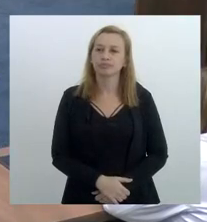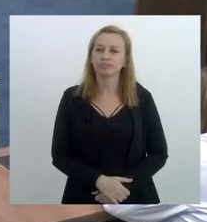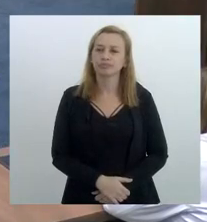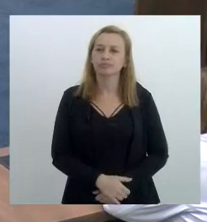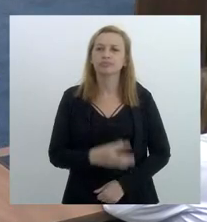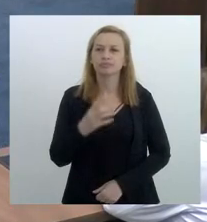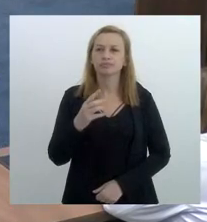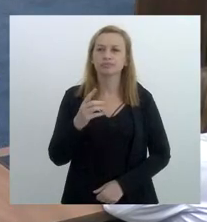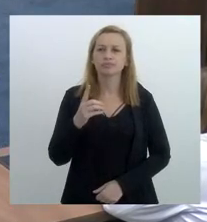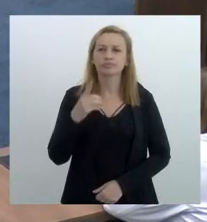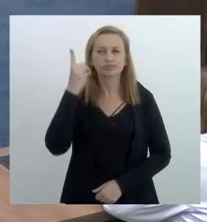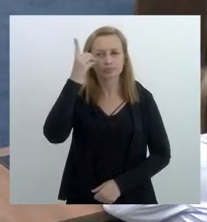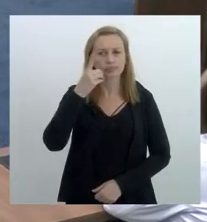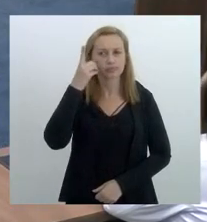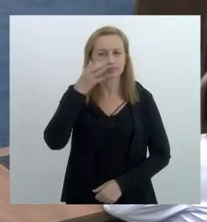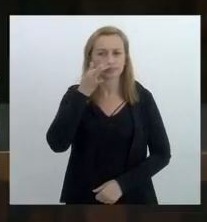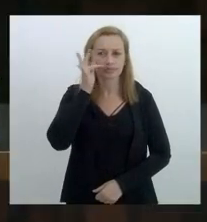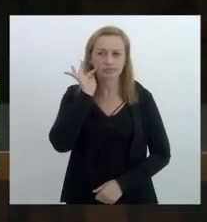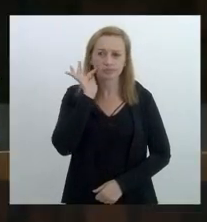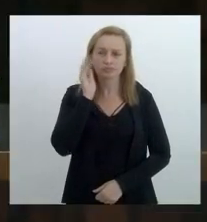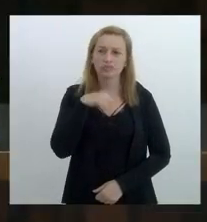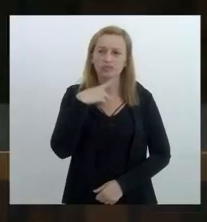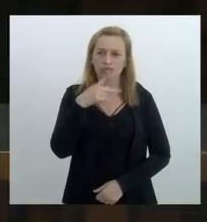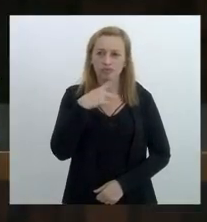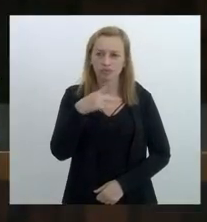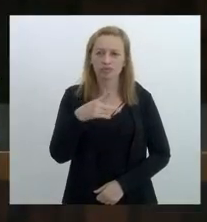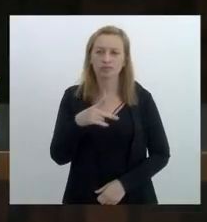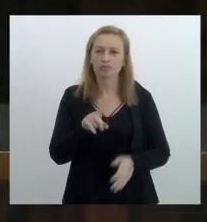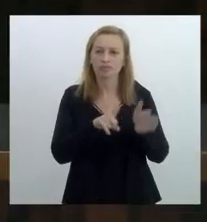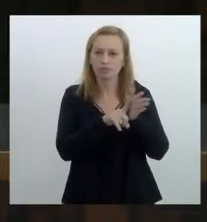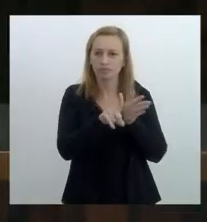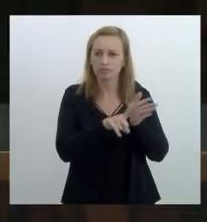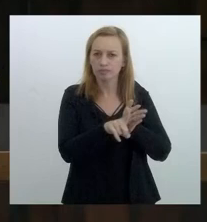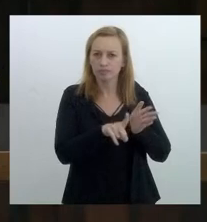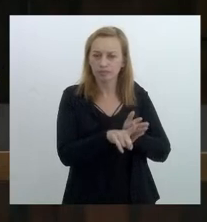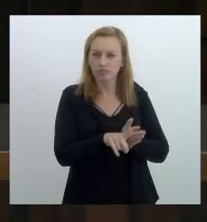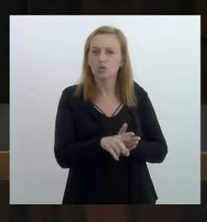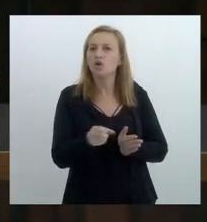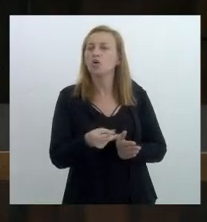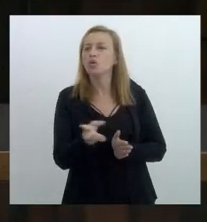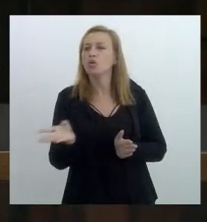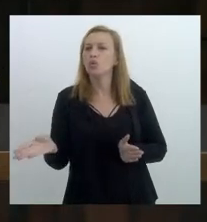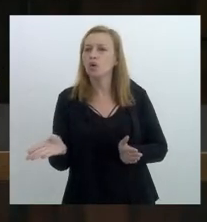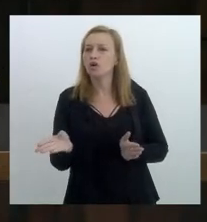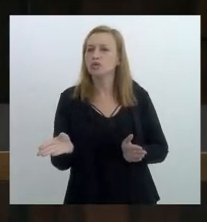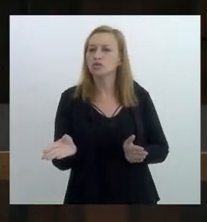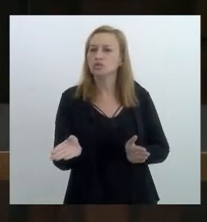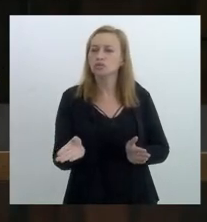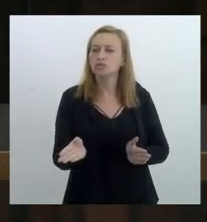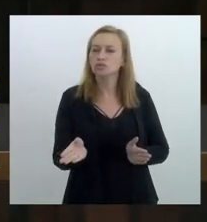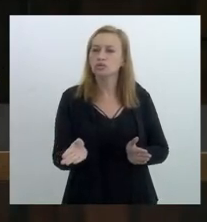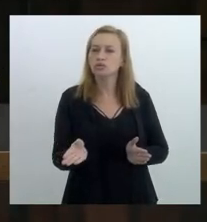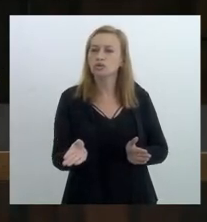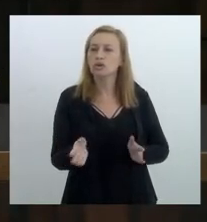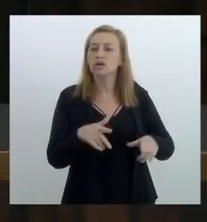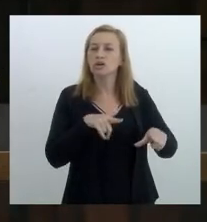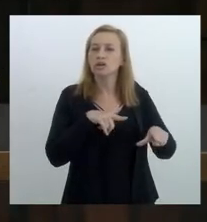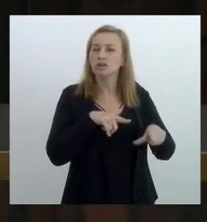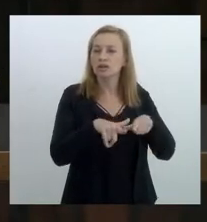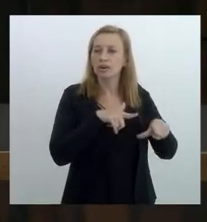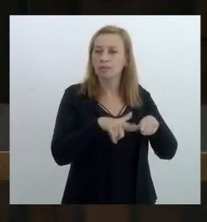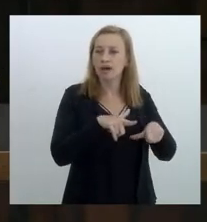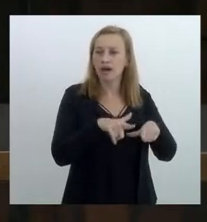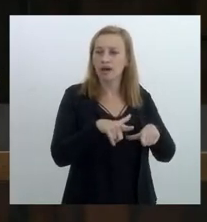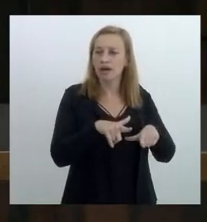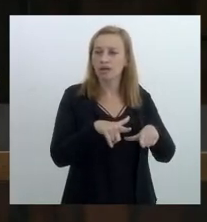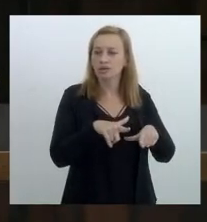Deputado Serafini colocou as seguintes questões. Quantos cargos comissionados nós temos? Qual